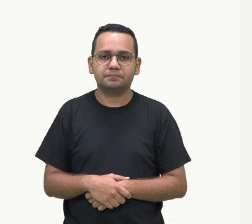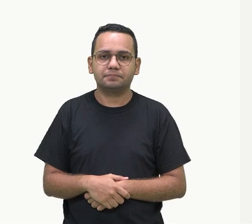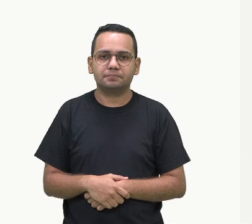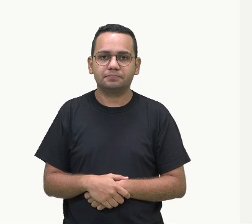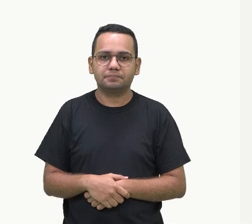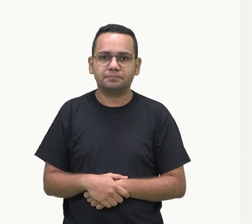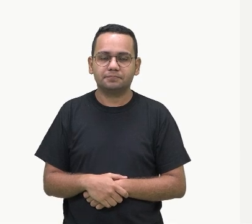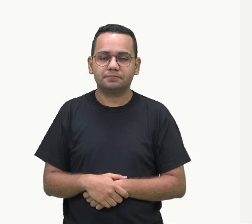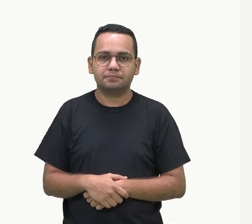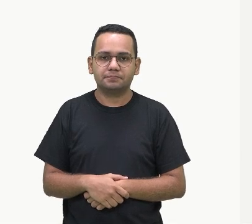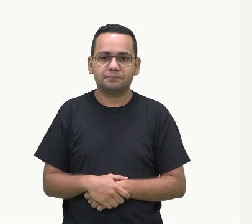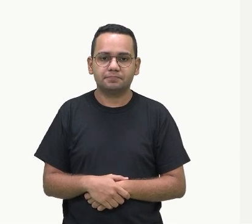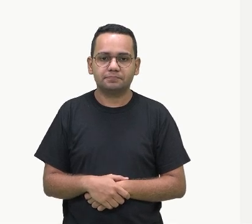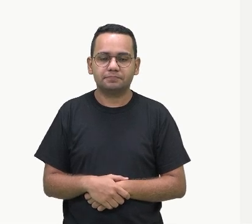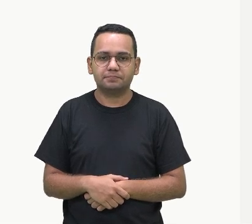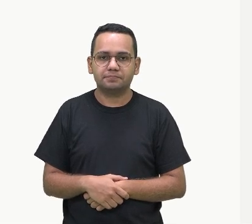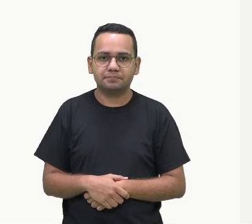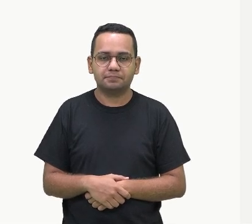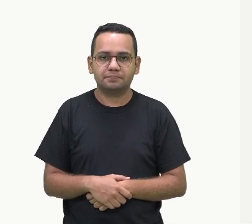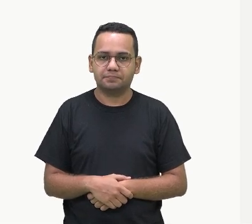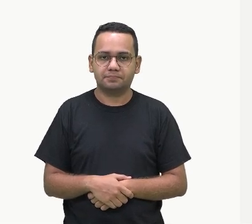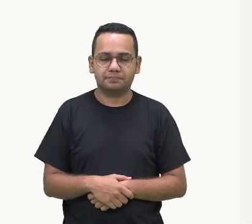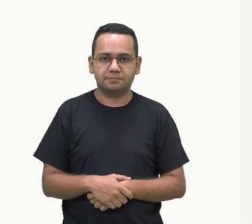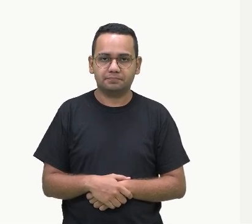está para NP.